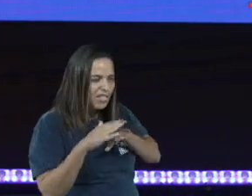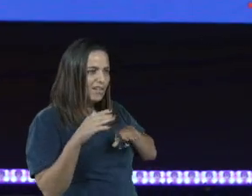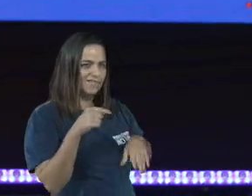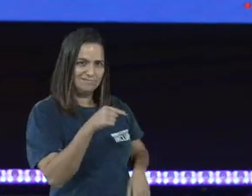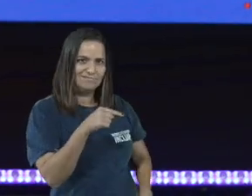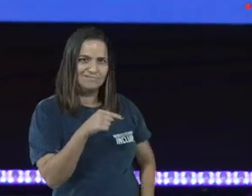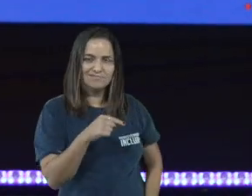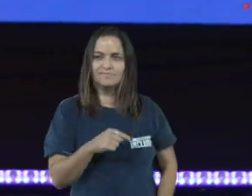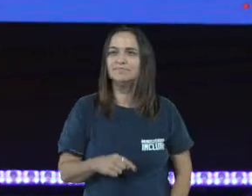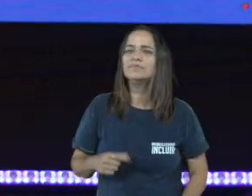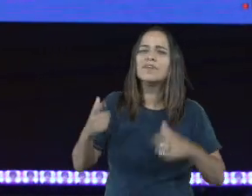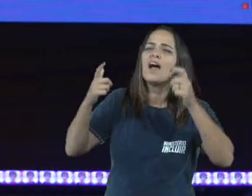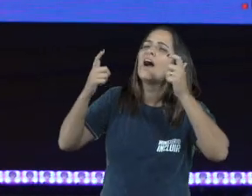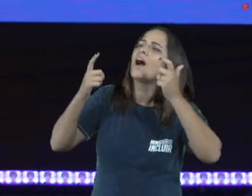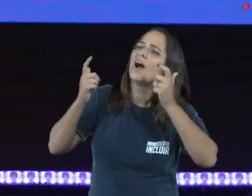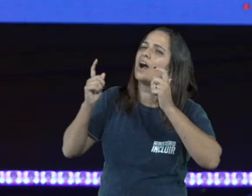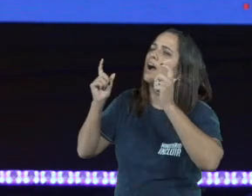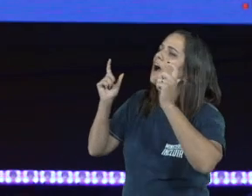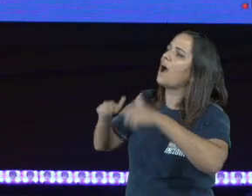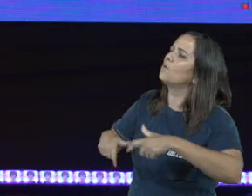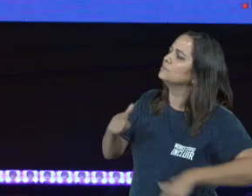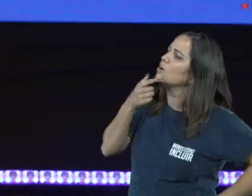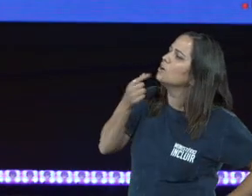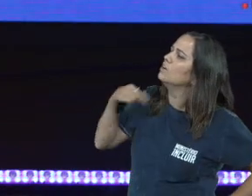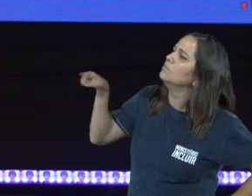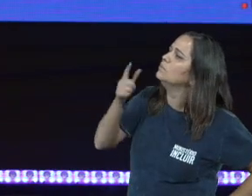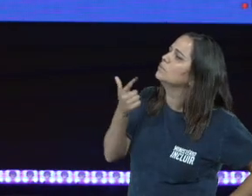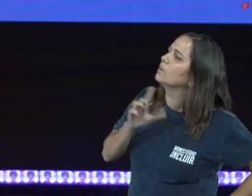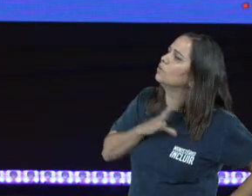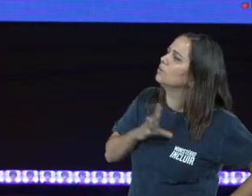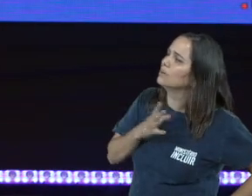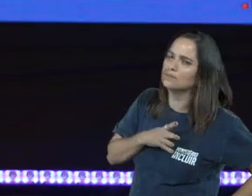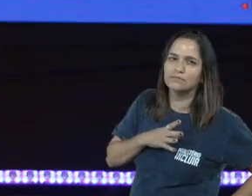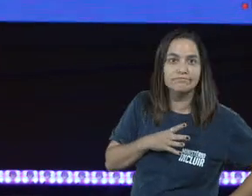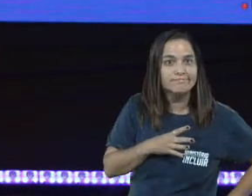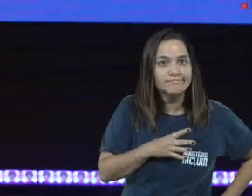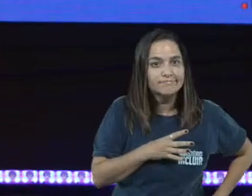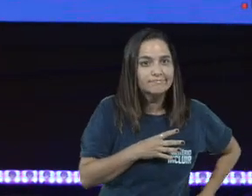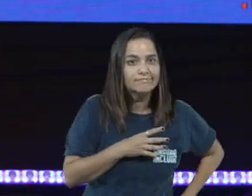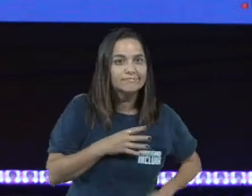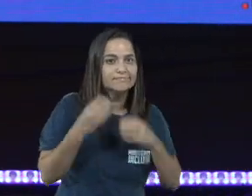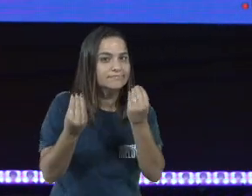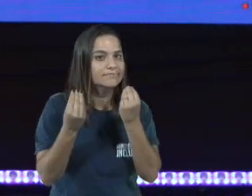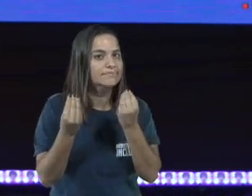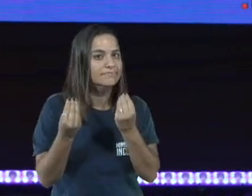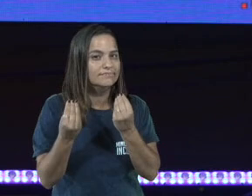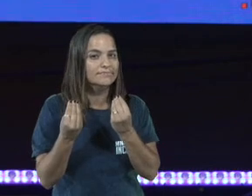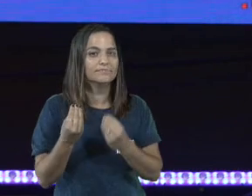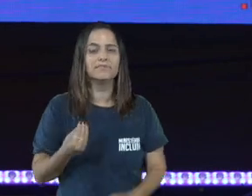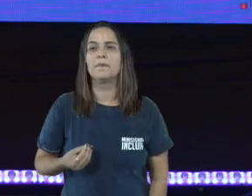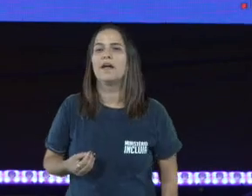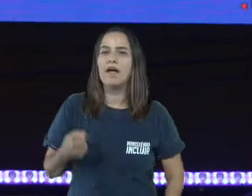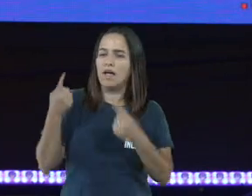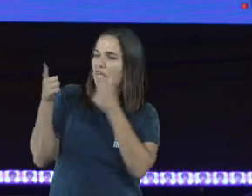o que esse camarada tá fazendo gente o povo pedir um rei a Deus ele permitiu que se eu fosse o rei mas